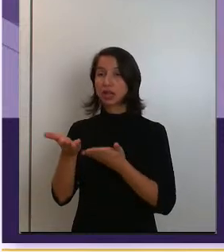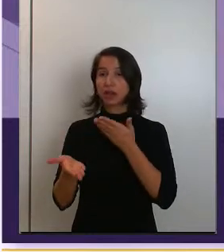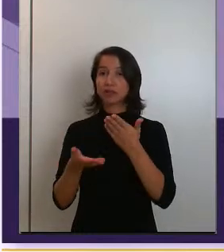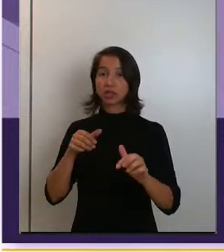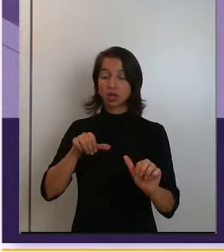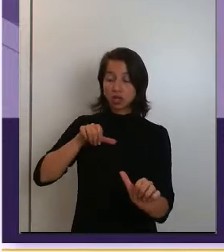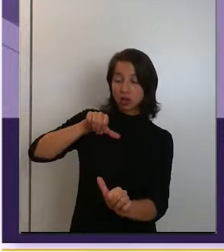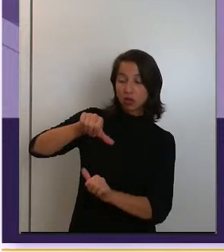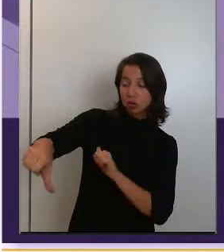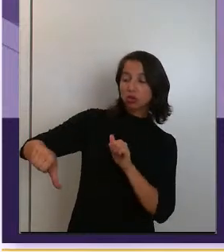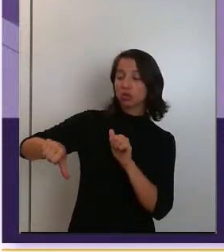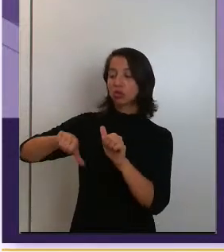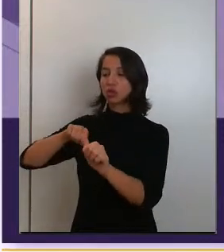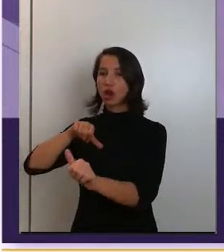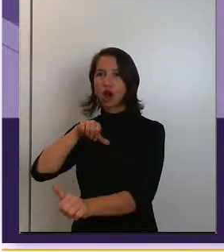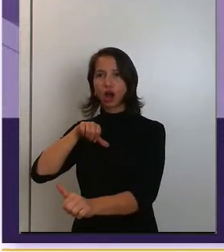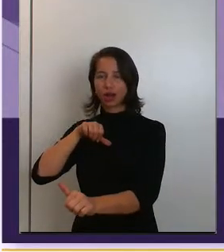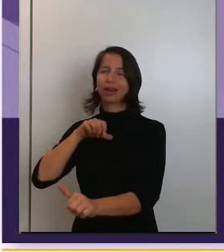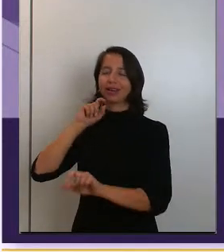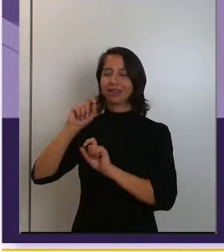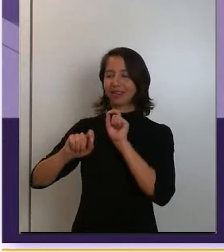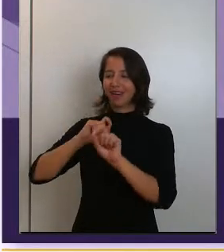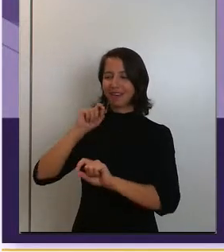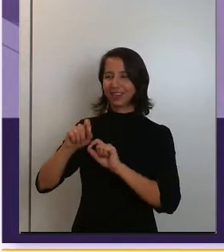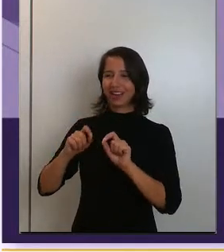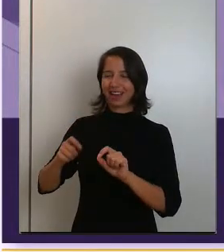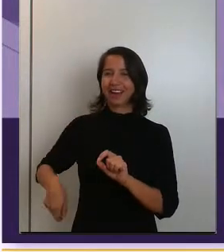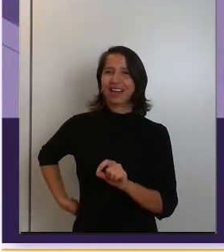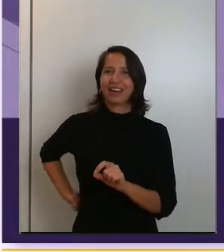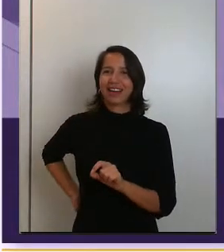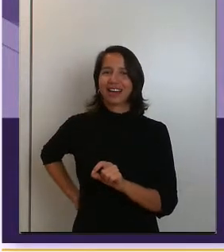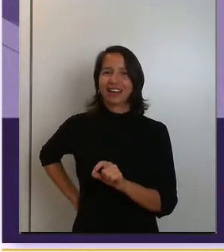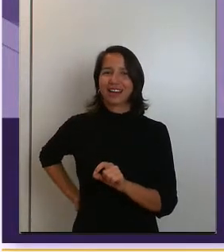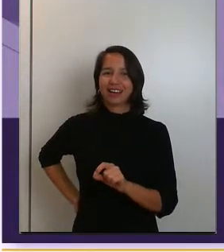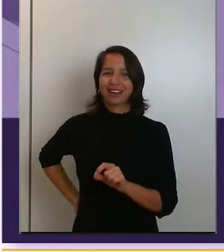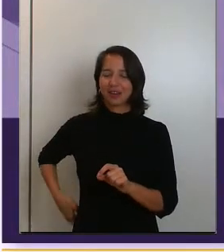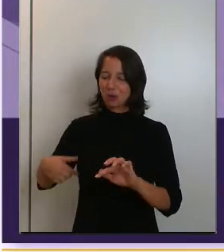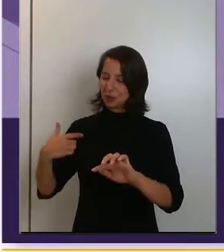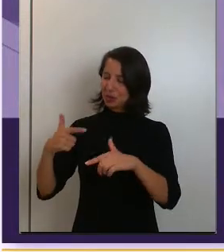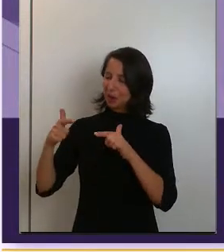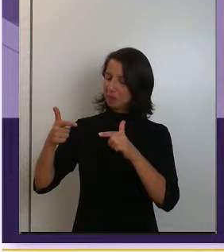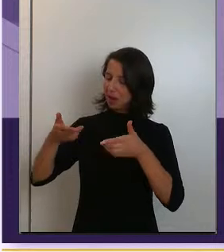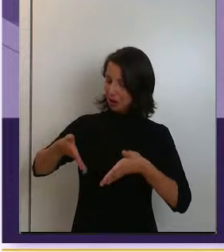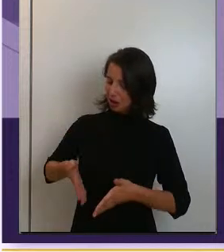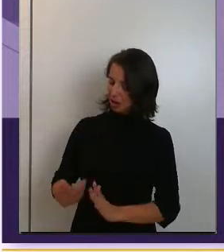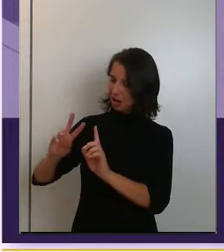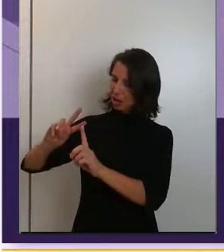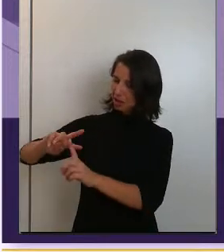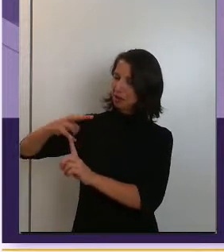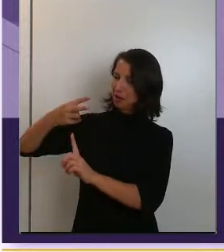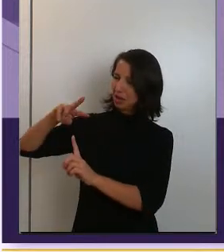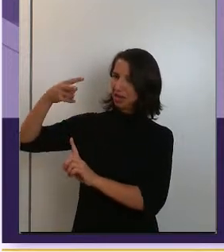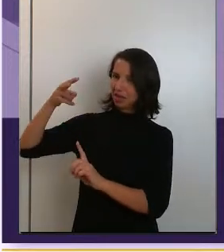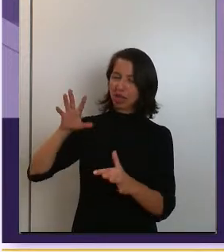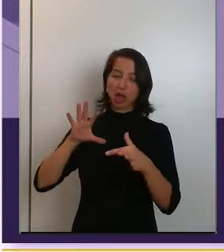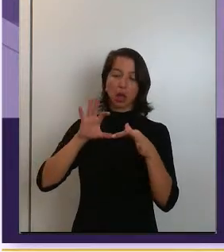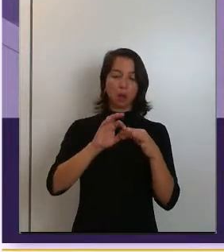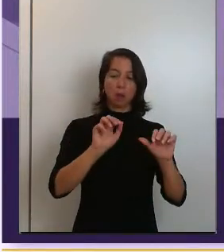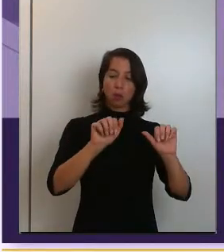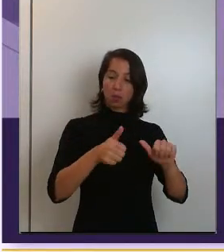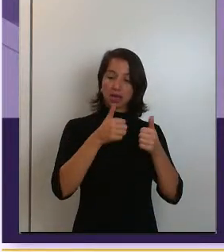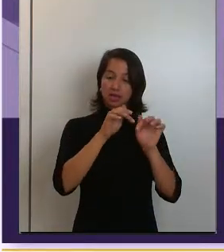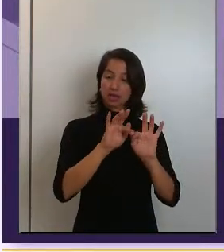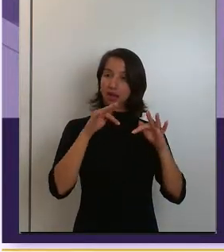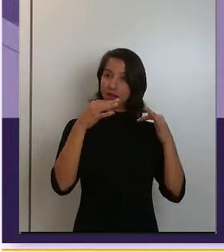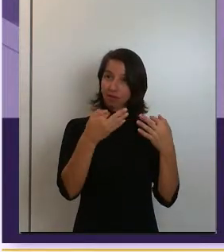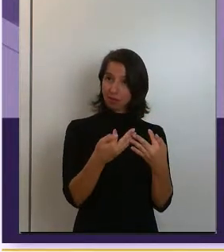por uma remuneração. Então, enquanto o trabalho reprodutivo se liga ao bem-estar familiar, doméstico e social, o